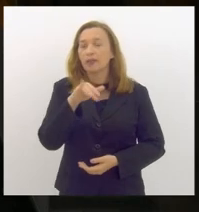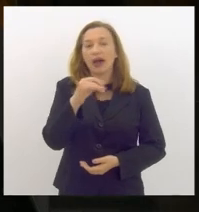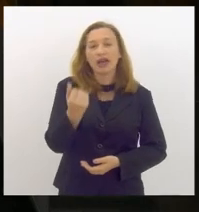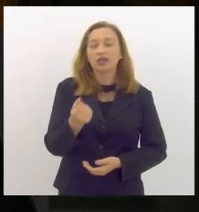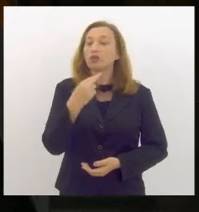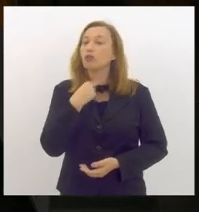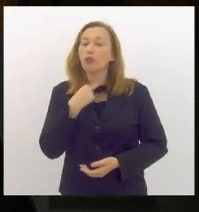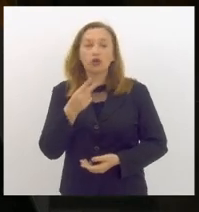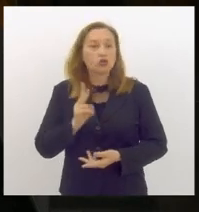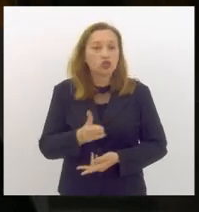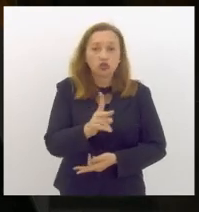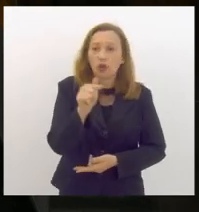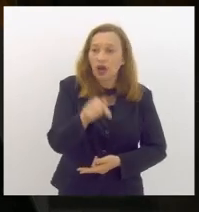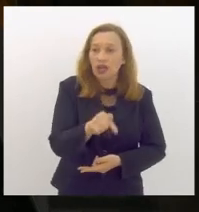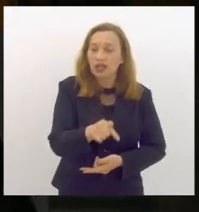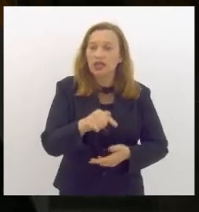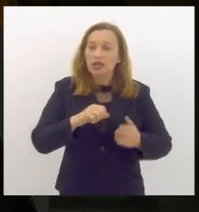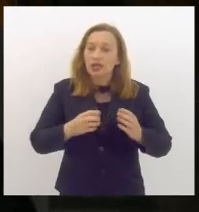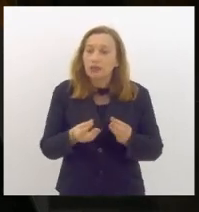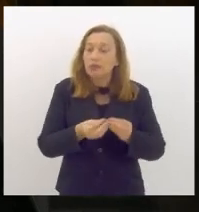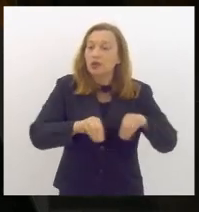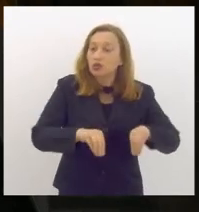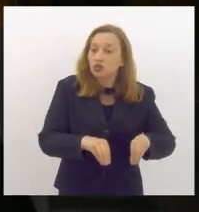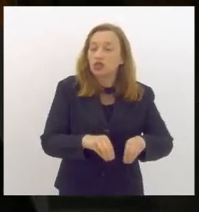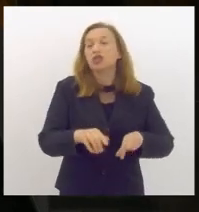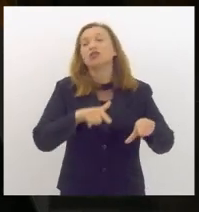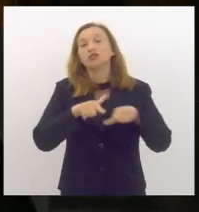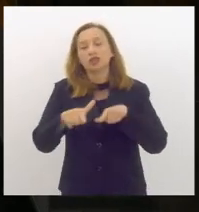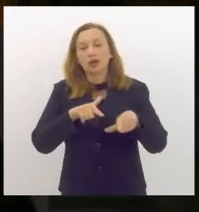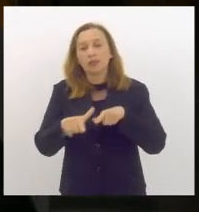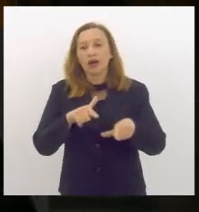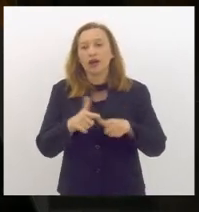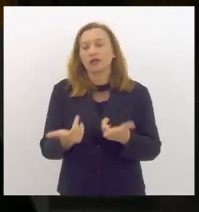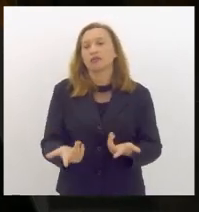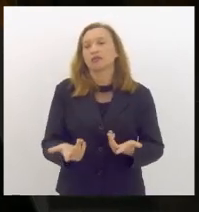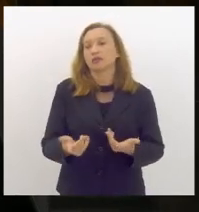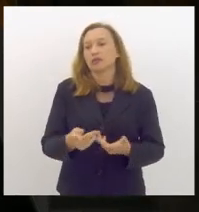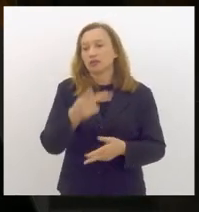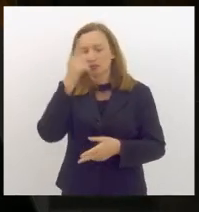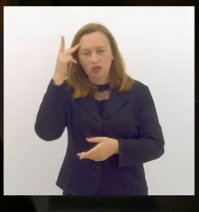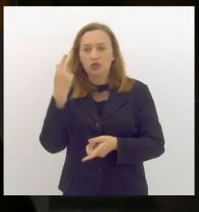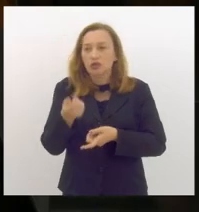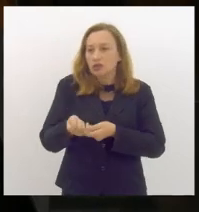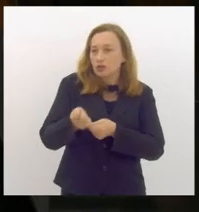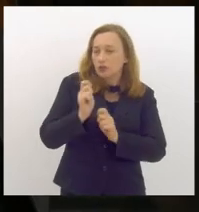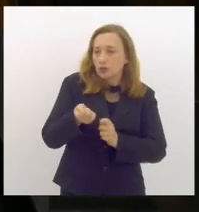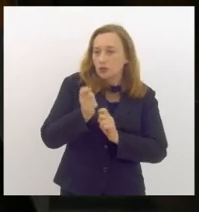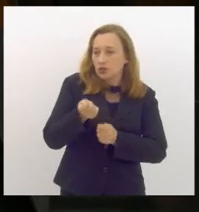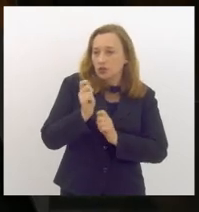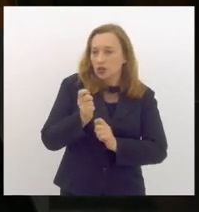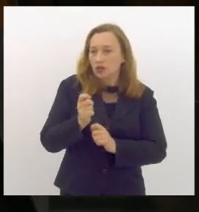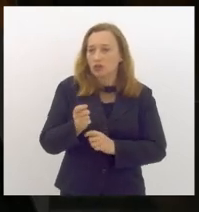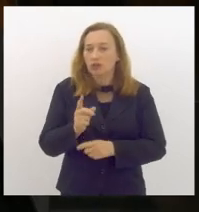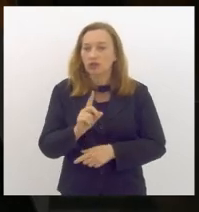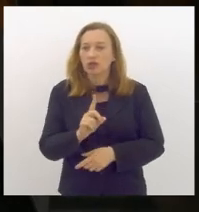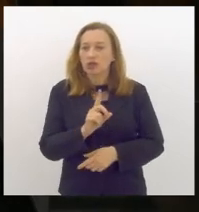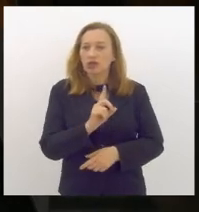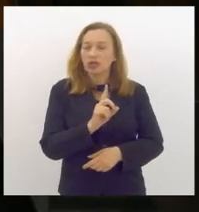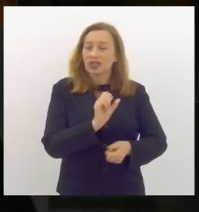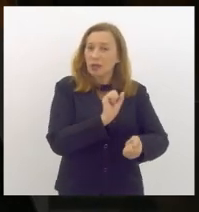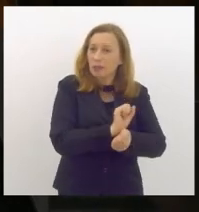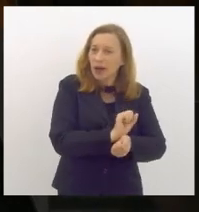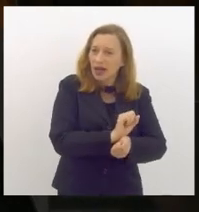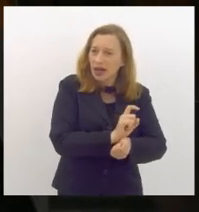ali impactando a biodiversidade e impedindo o trabalho dos pescadores artesanais. Não basta ela não estar operando, ela tem que